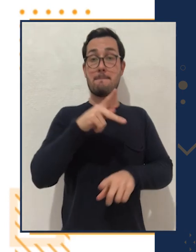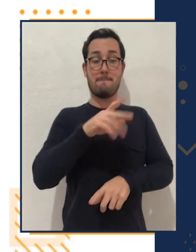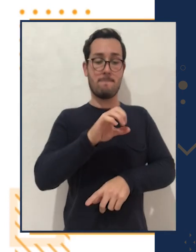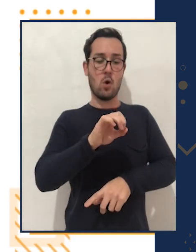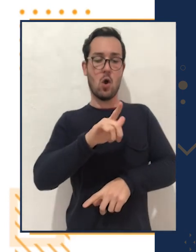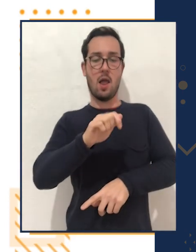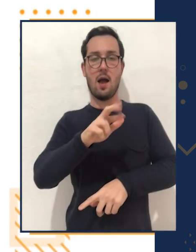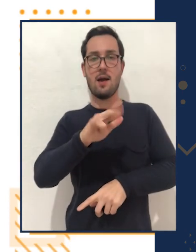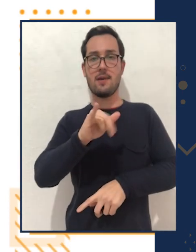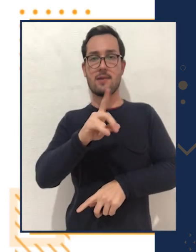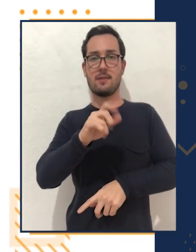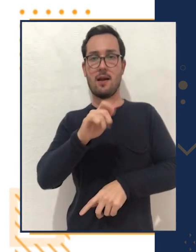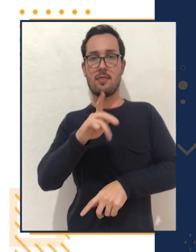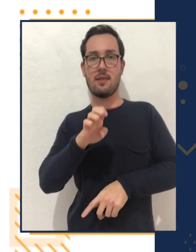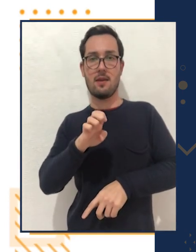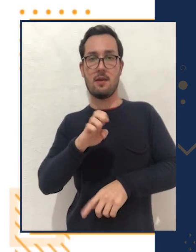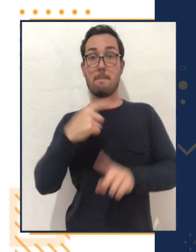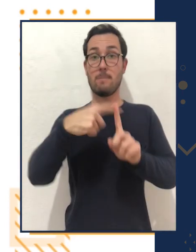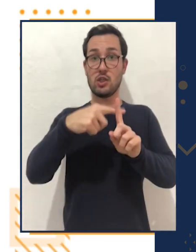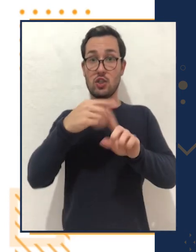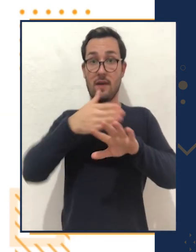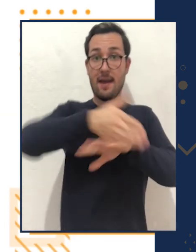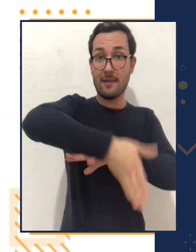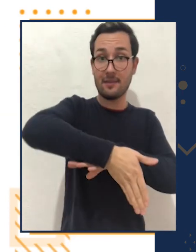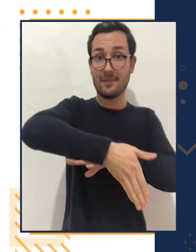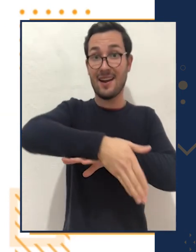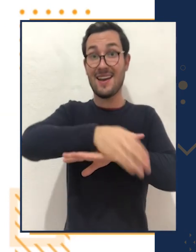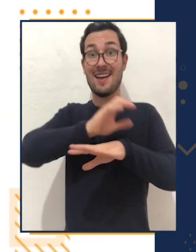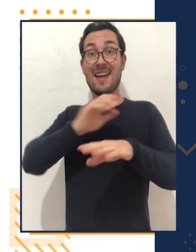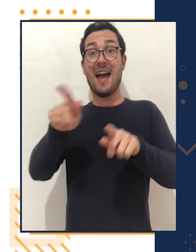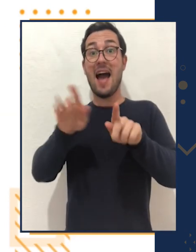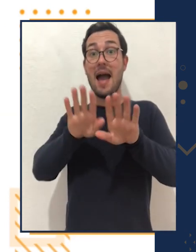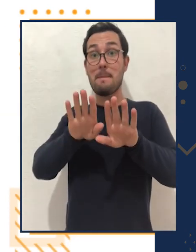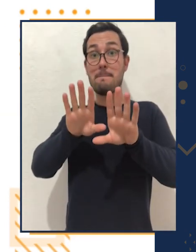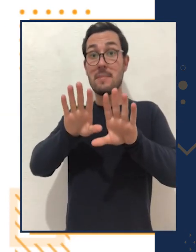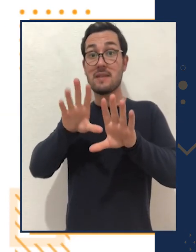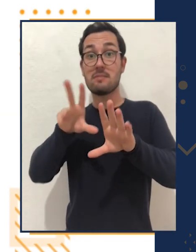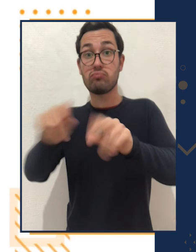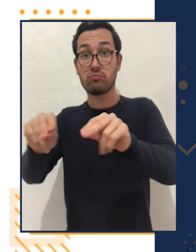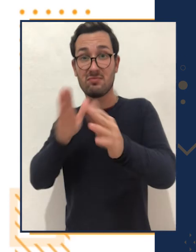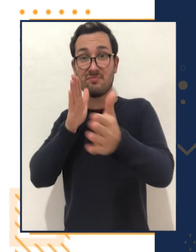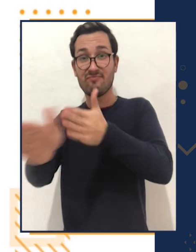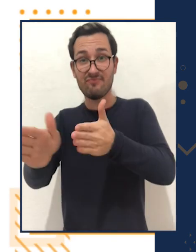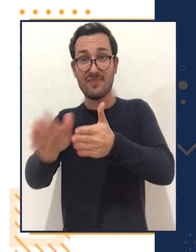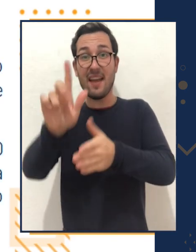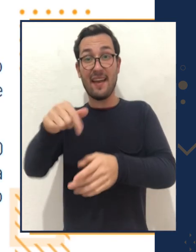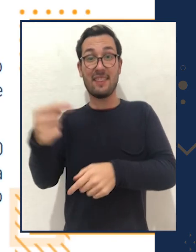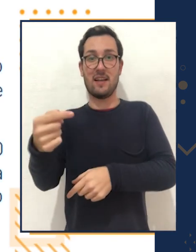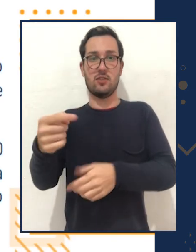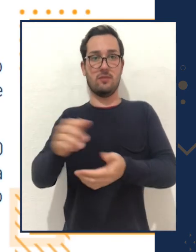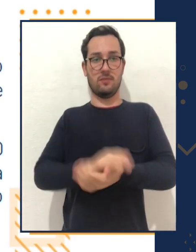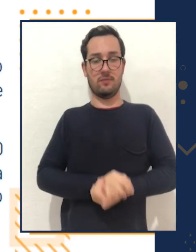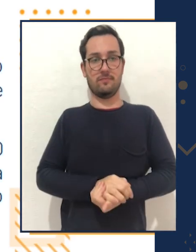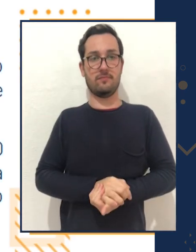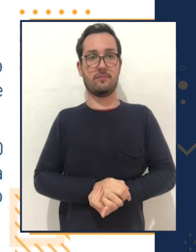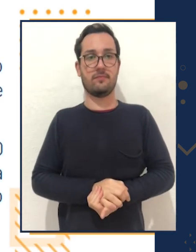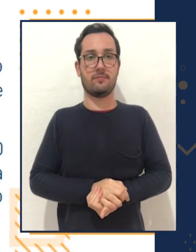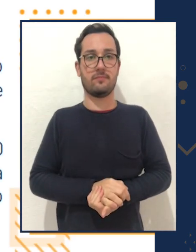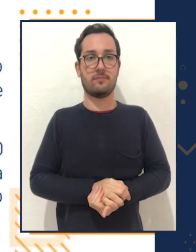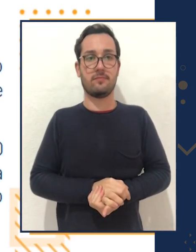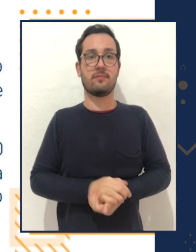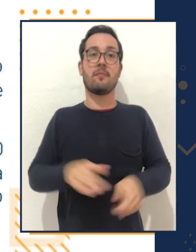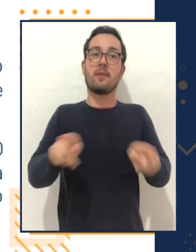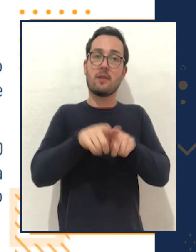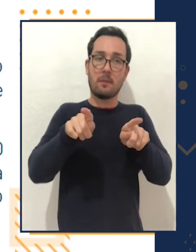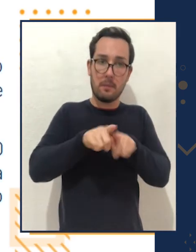ser igual a zero. Então, é isso que está sendo designado aqui. Então, para aplicar a lei das